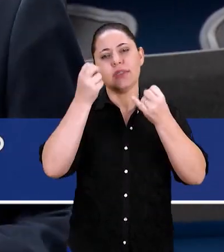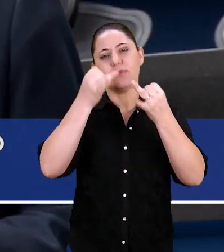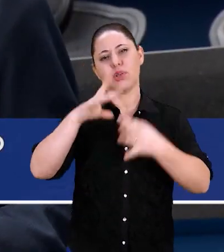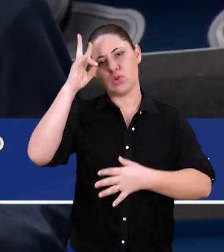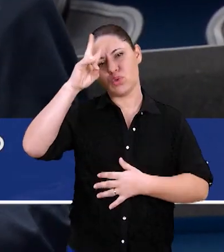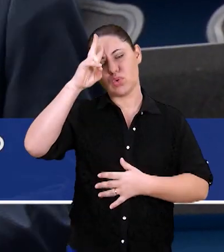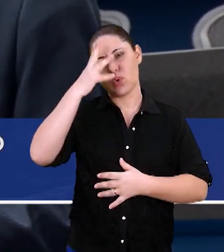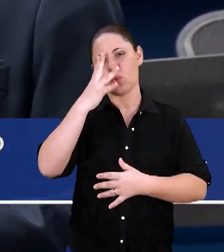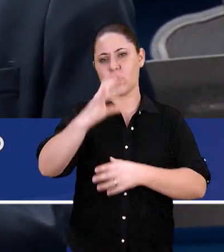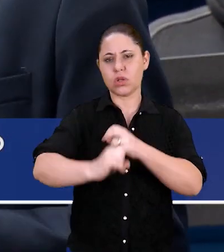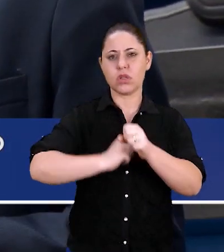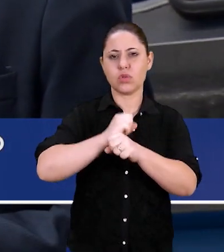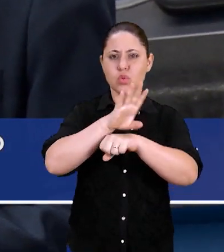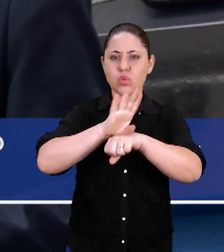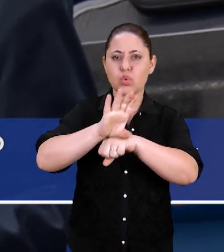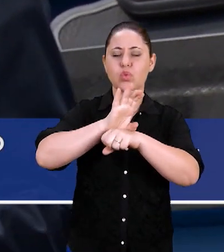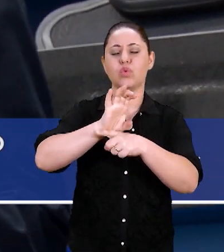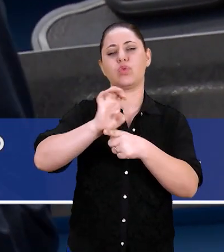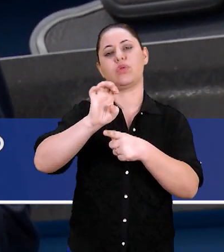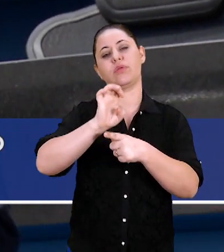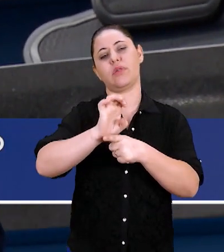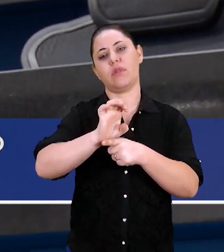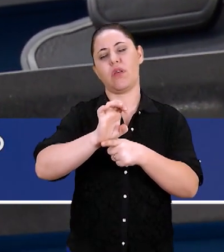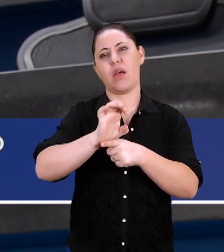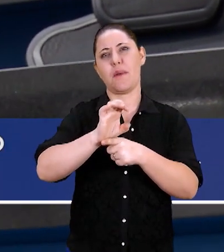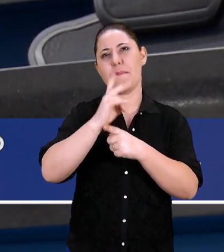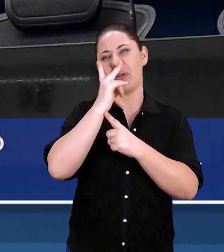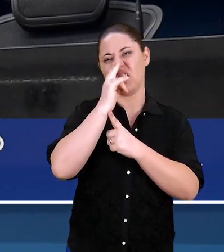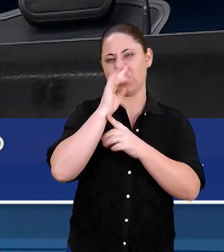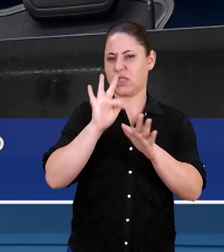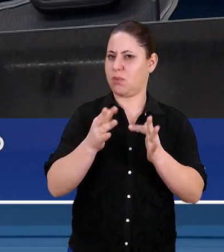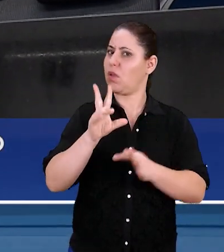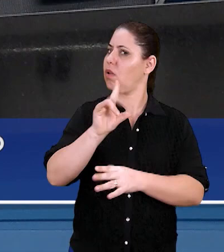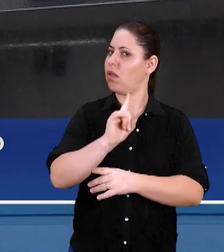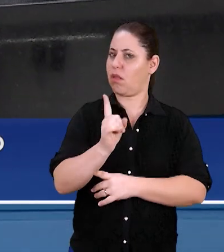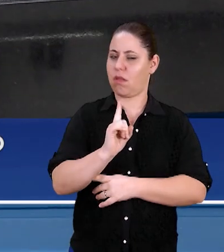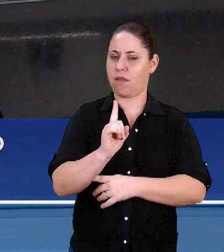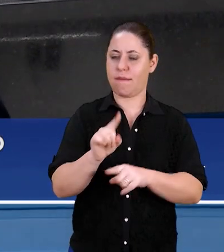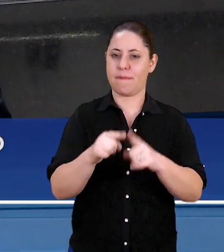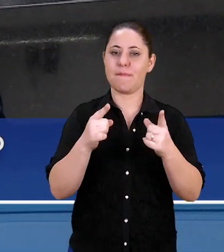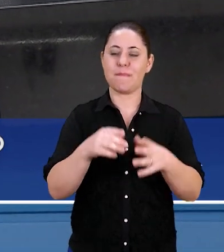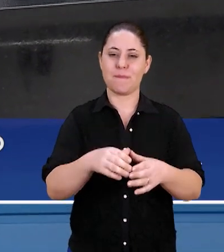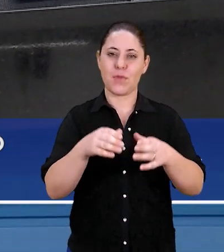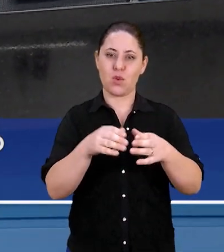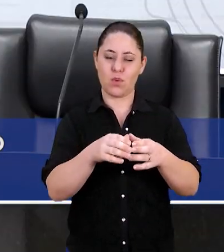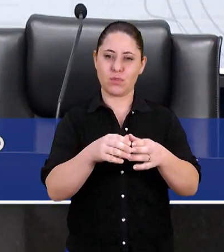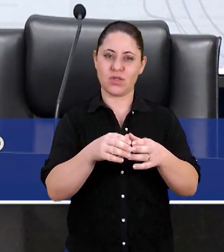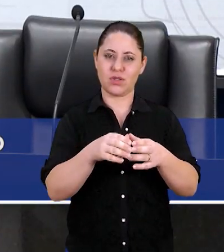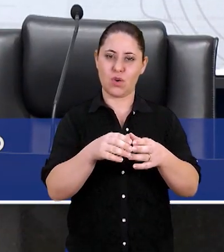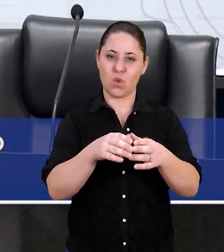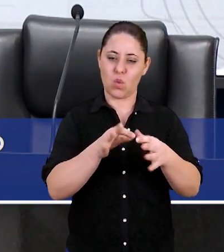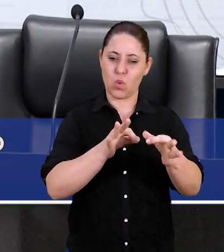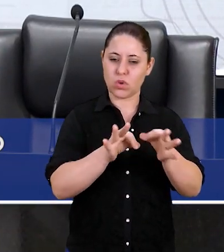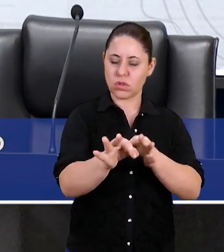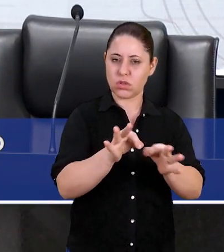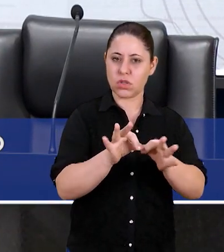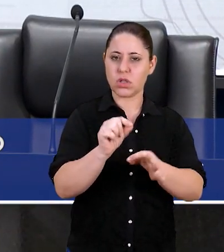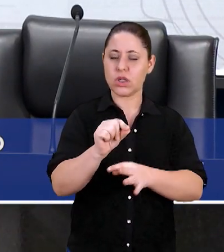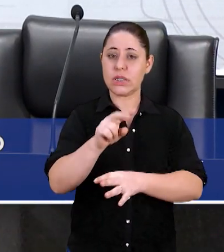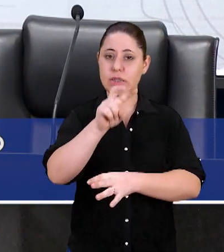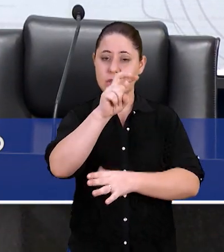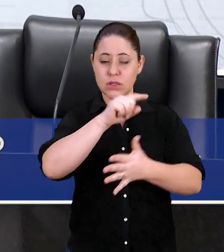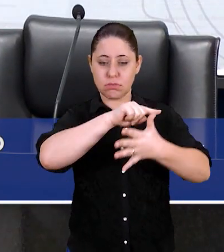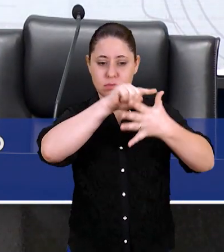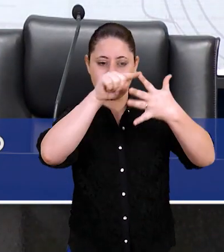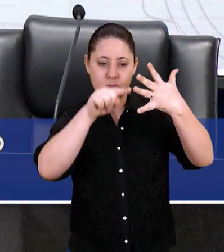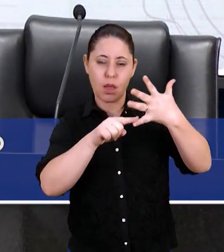qualificados. Contar a história dos 40 anos da Constituição de Mato Grosso do Sul não parece tão simples. Por isso, a comissão organizadora do